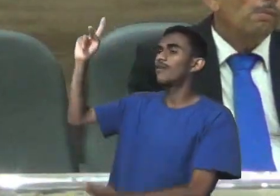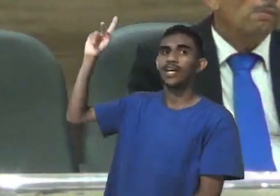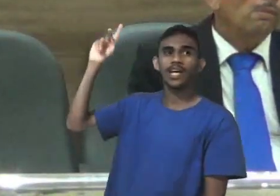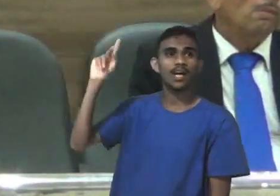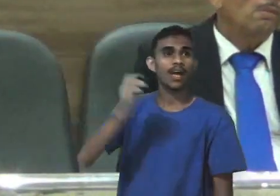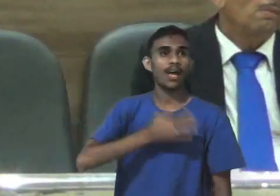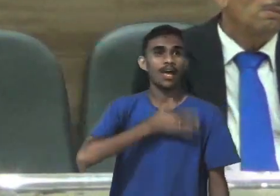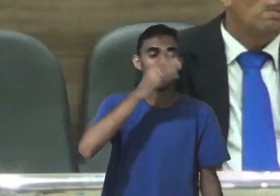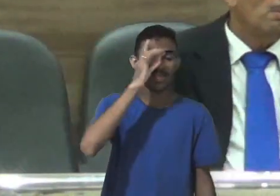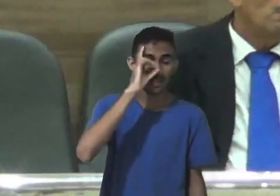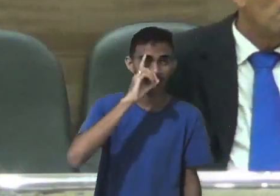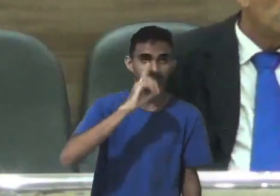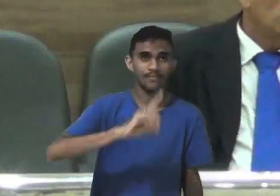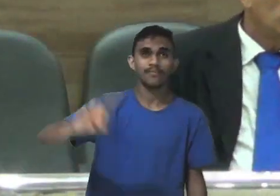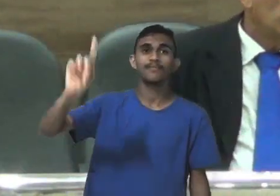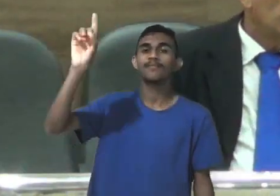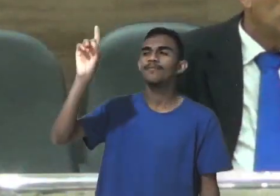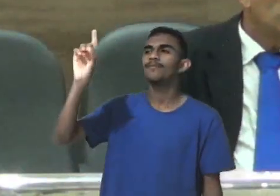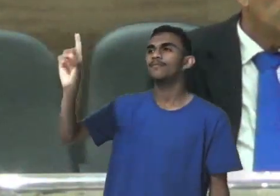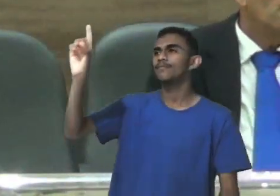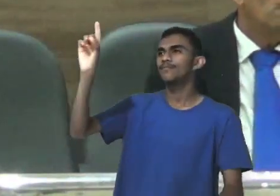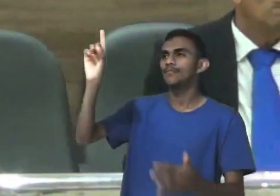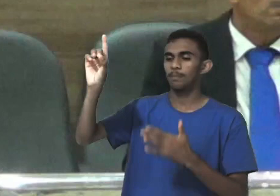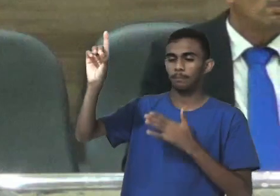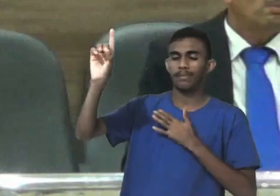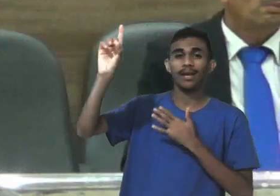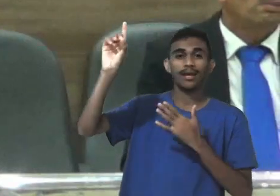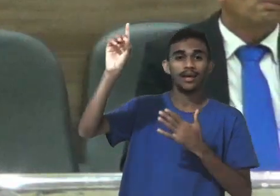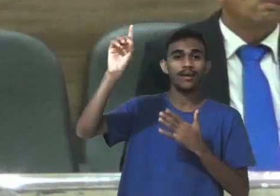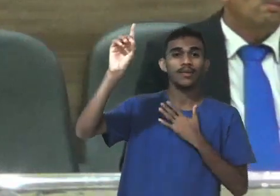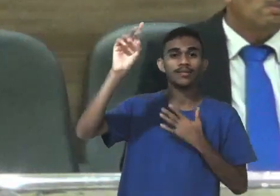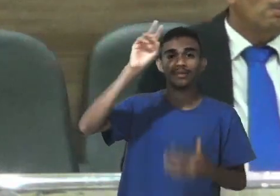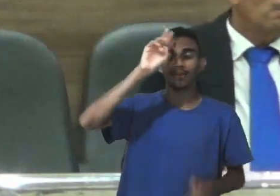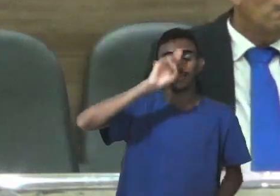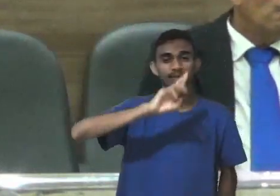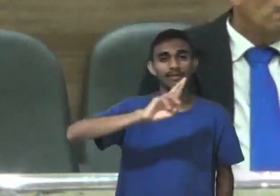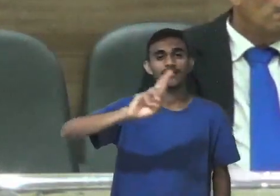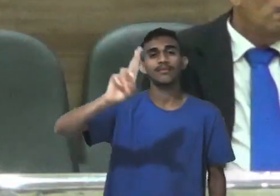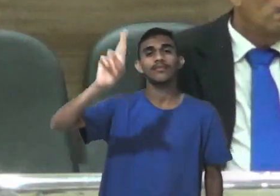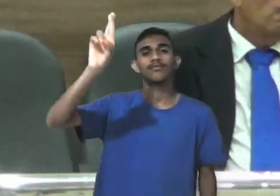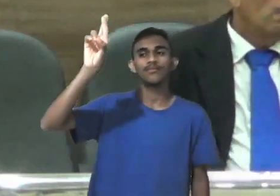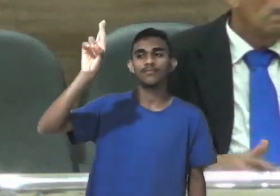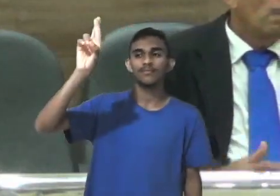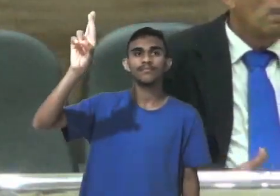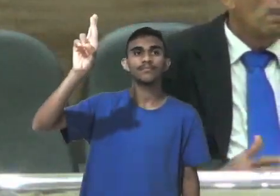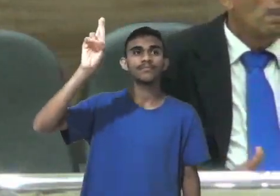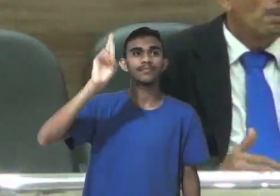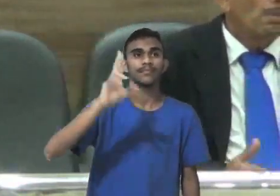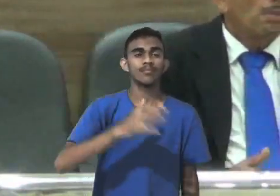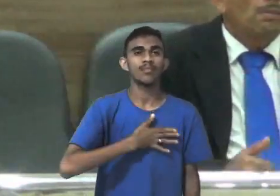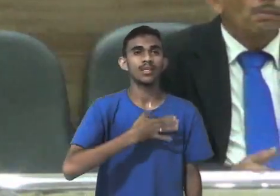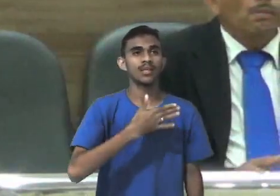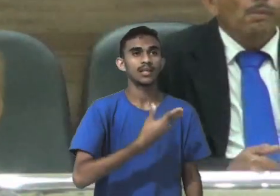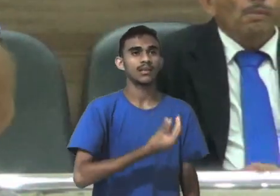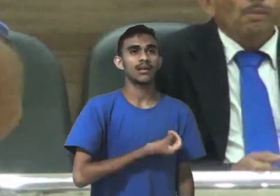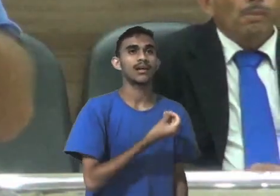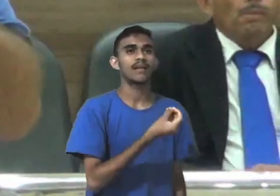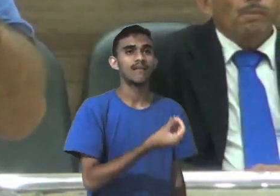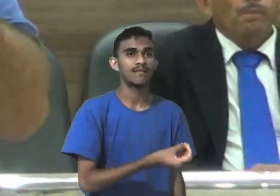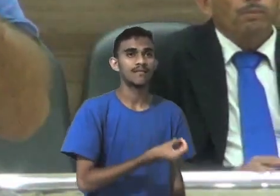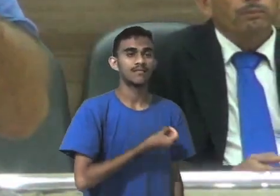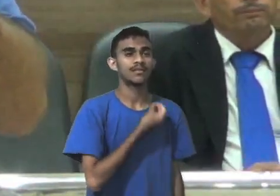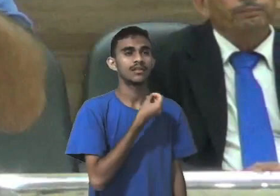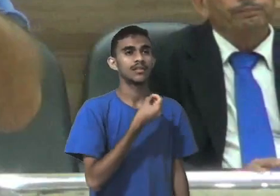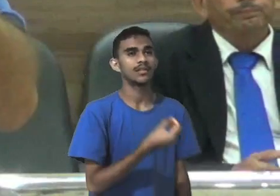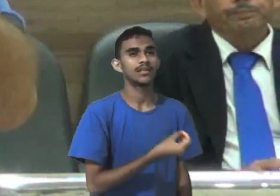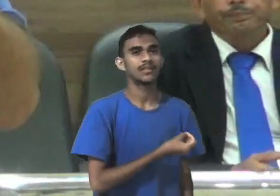louvor, meu Deus, meu Senhor.